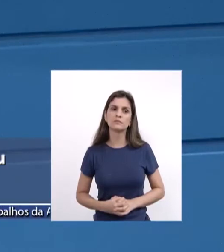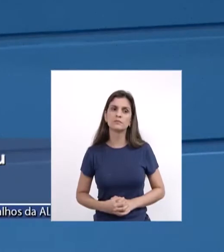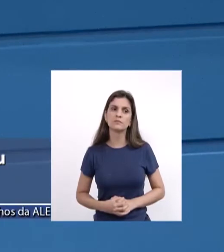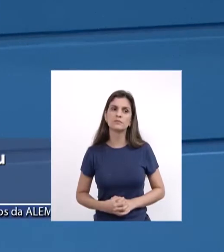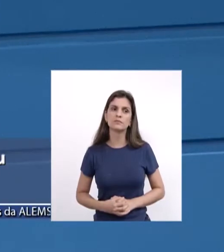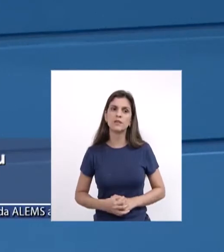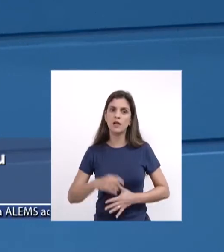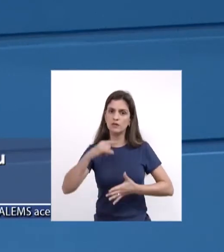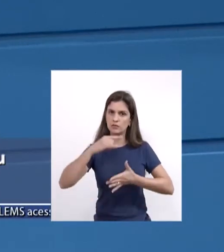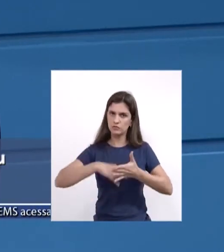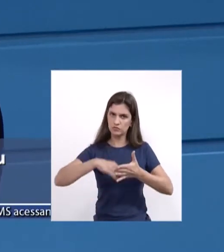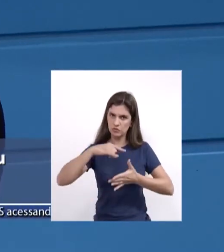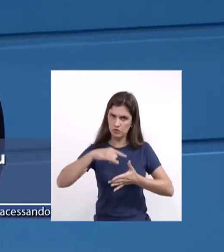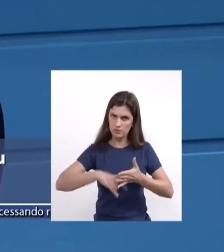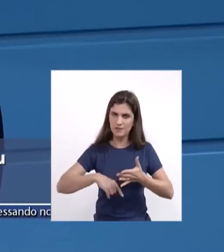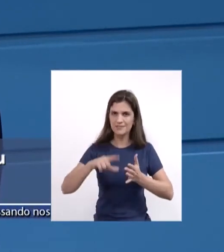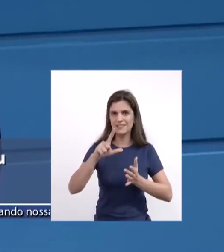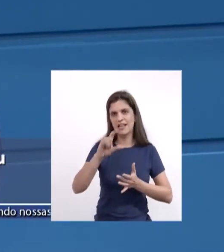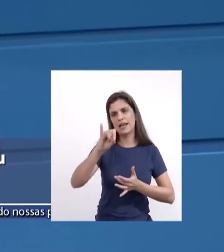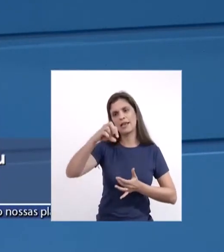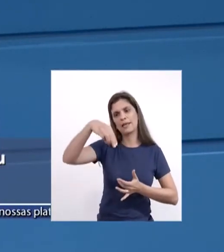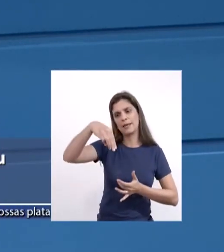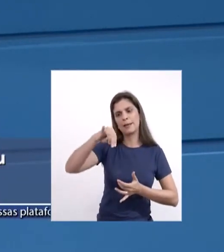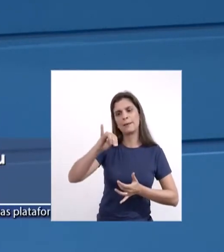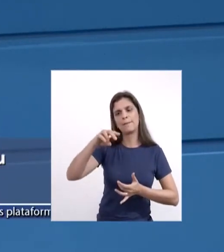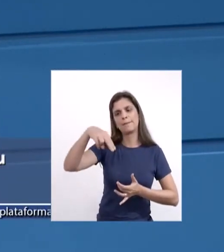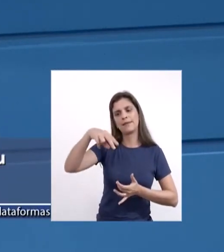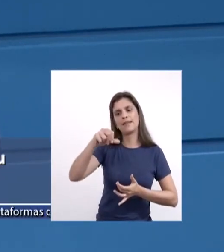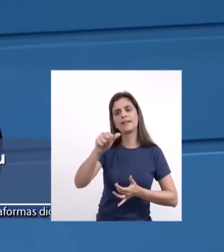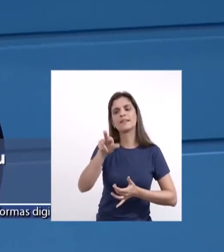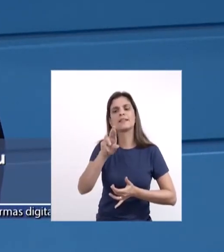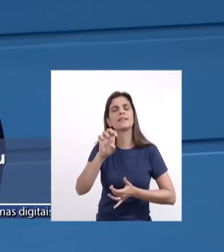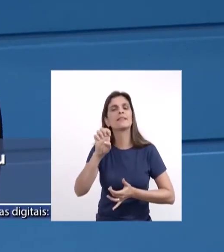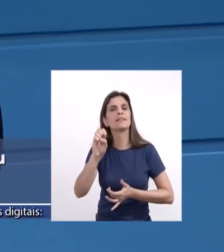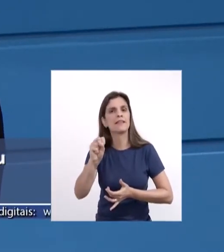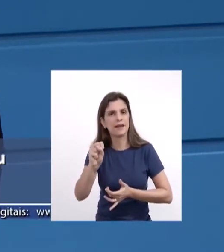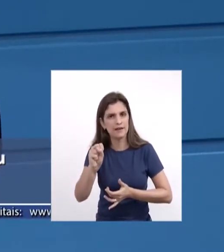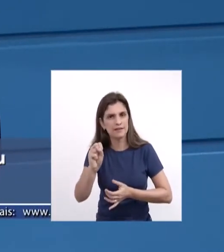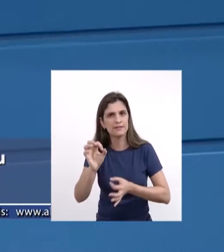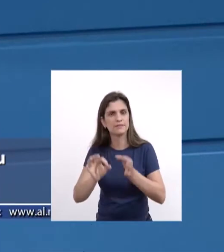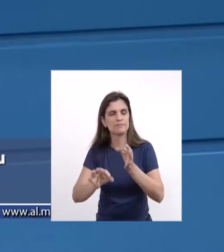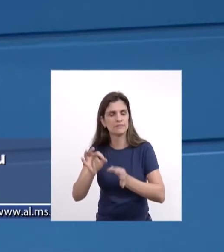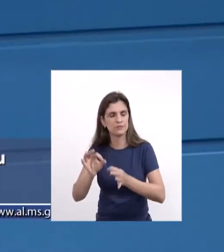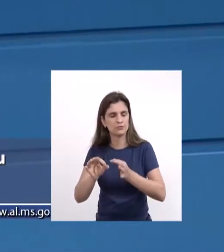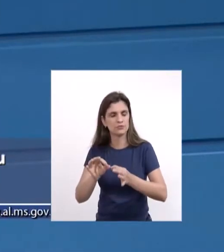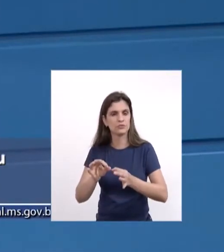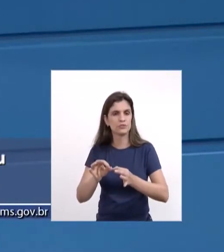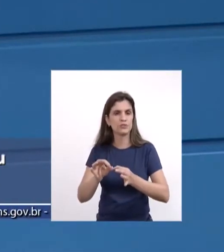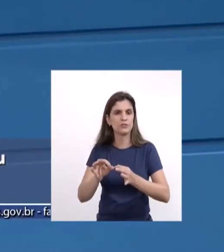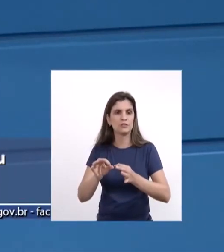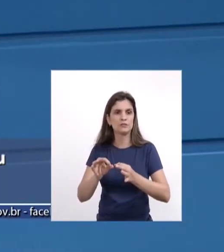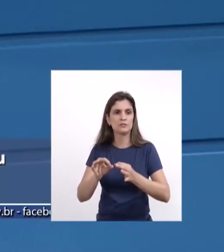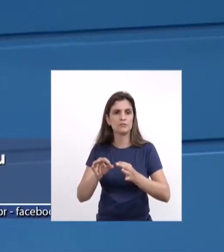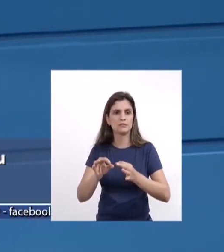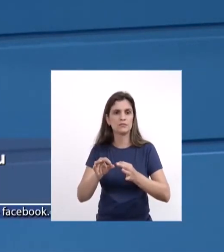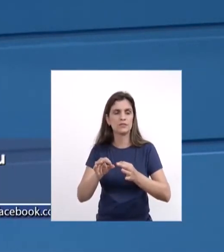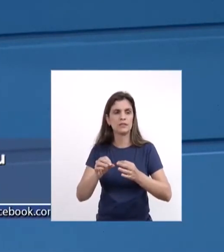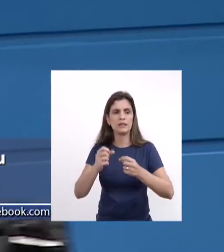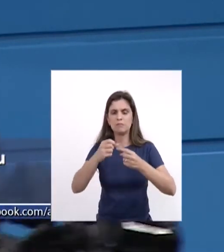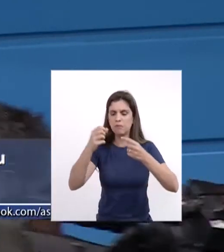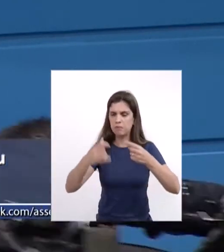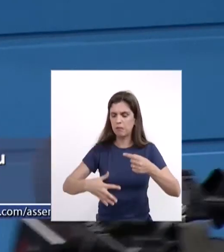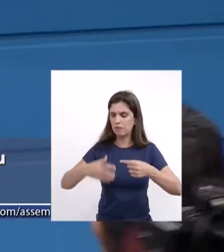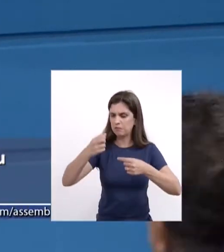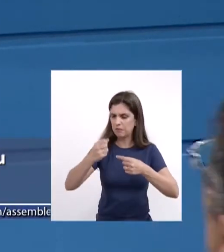todo gosto, cada um faz uma leitura, faz um parecer e encontra a forma de se conseguir, de se dar uma